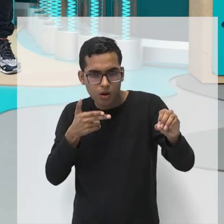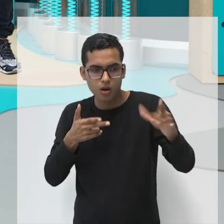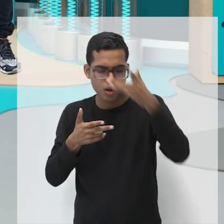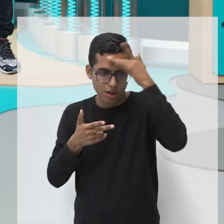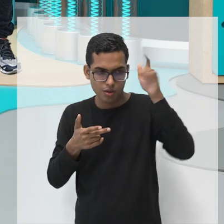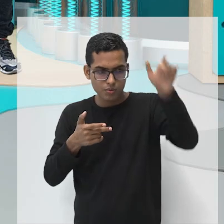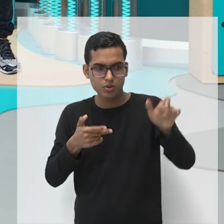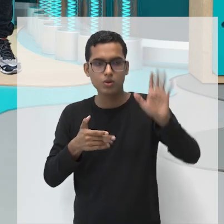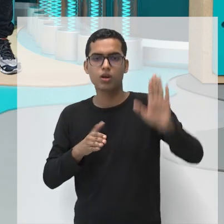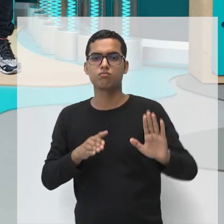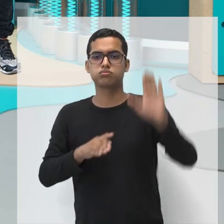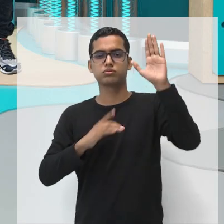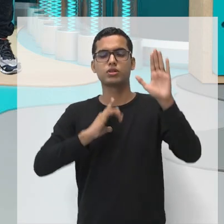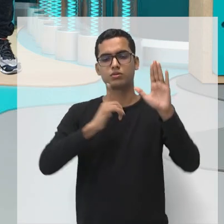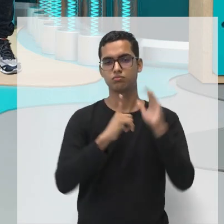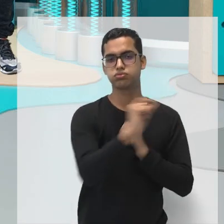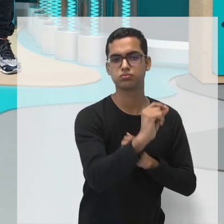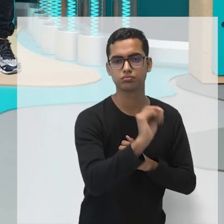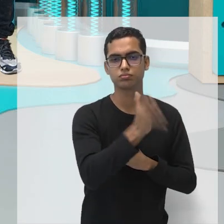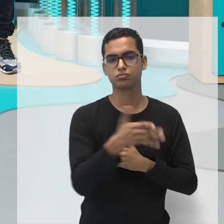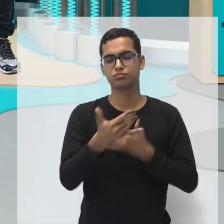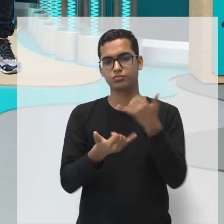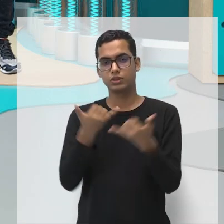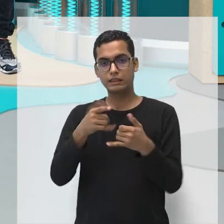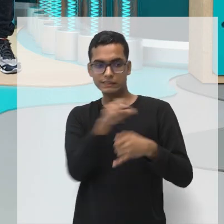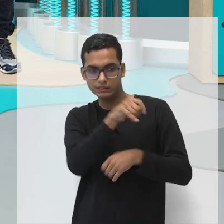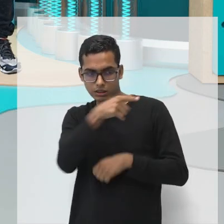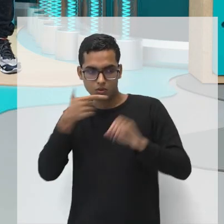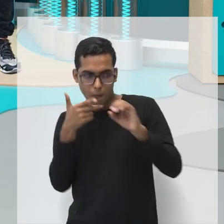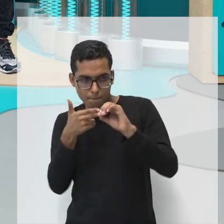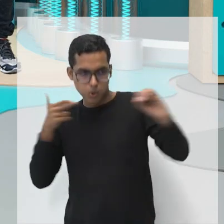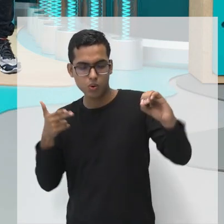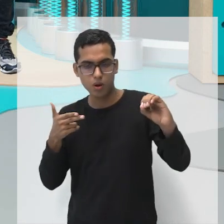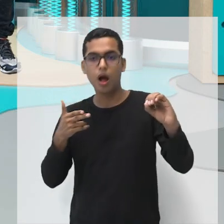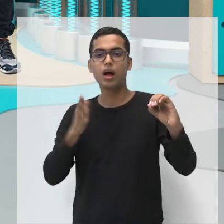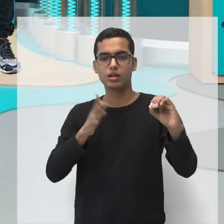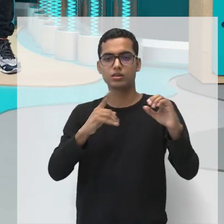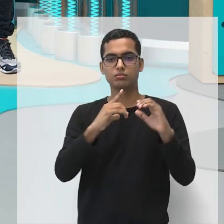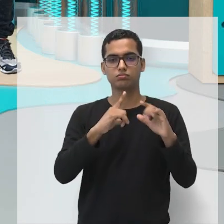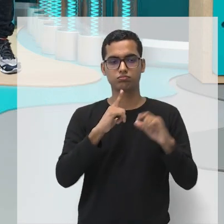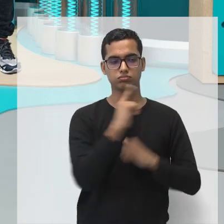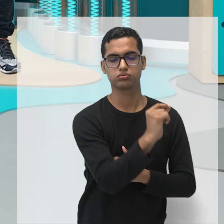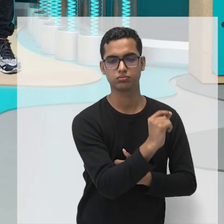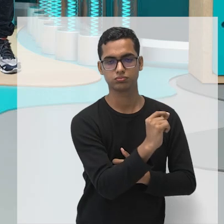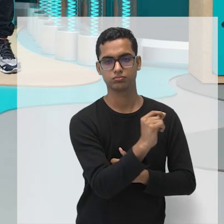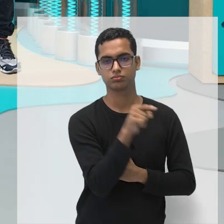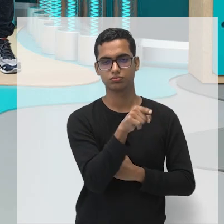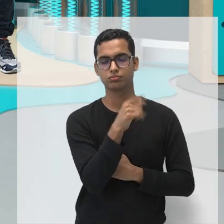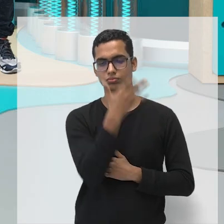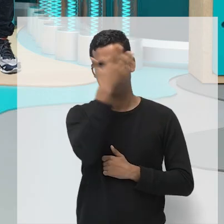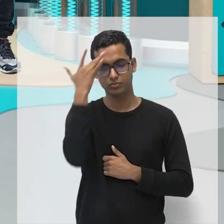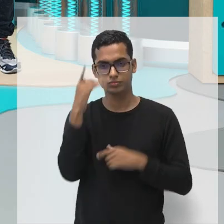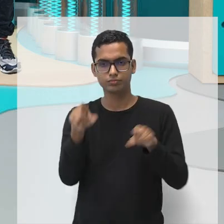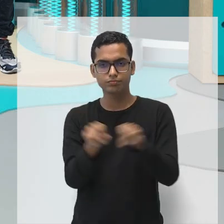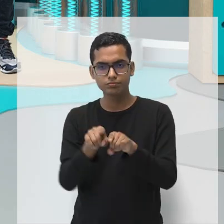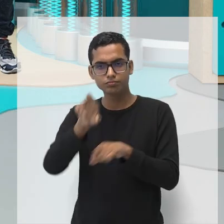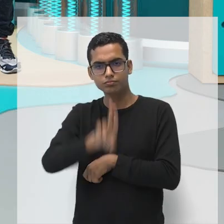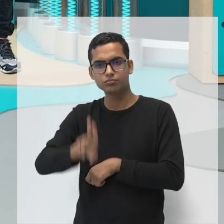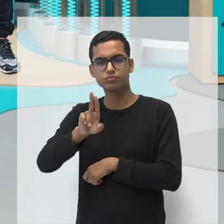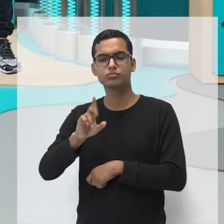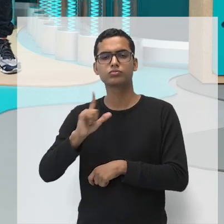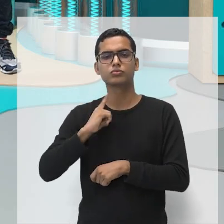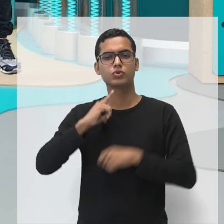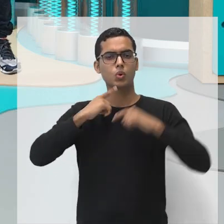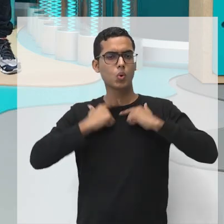sai do jogo. E aí é uma característica bem legal que a gente percebe ali um princípio que é utilizado em muitas modalidades, que é aquele do